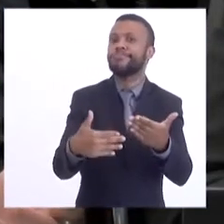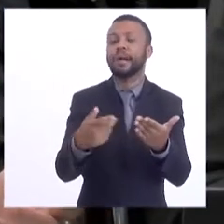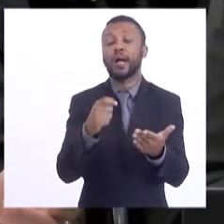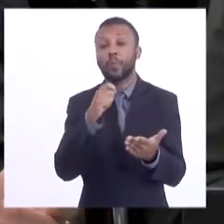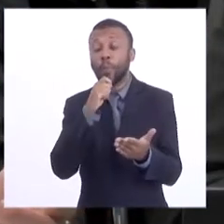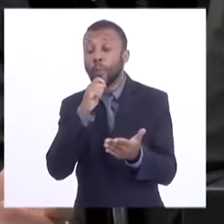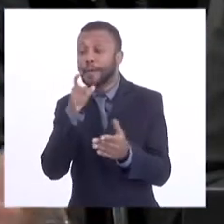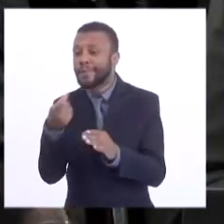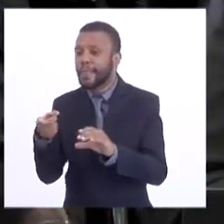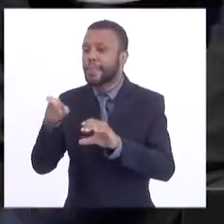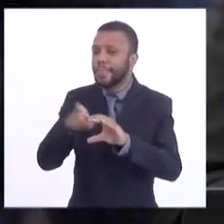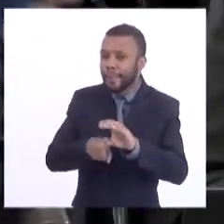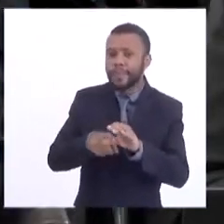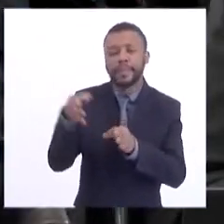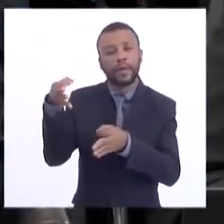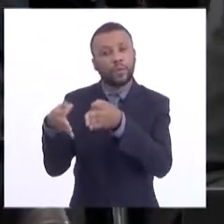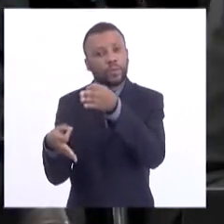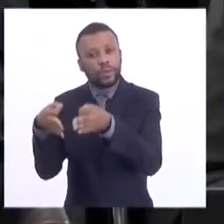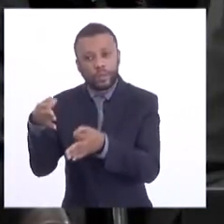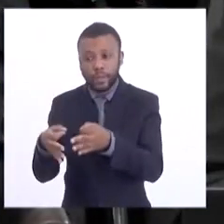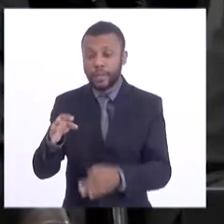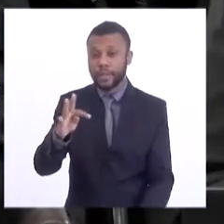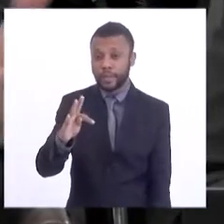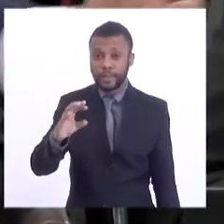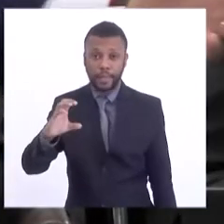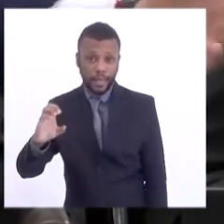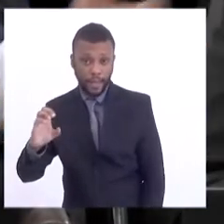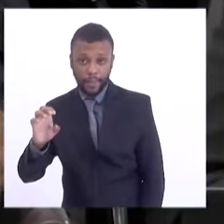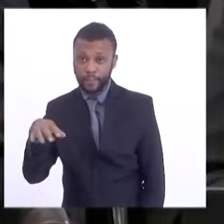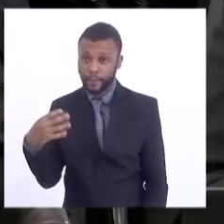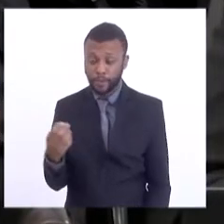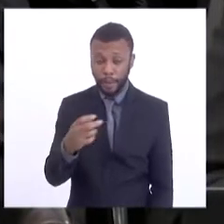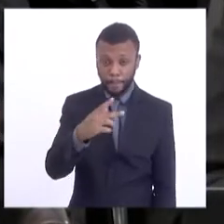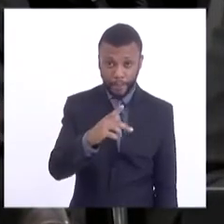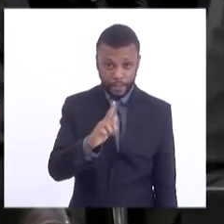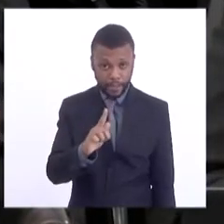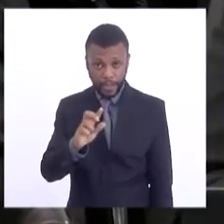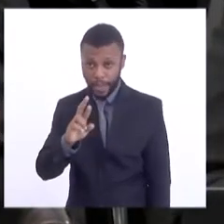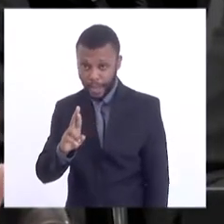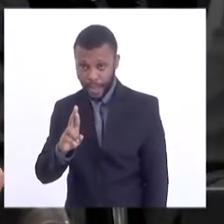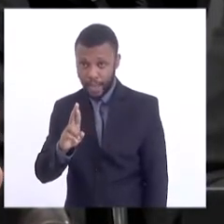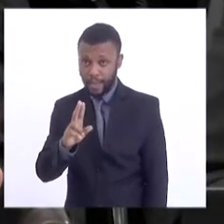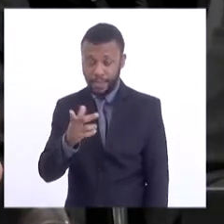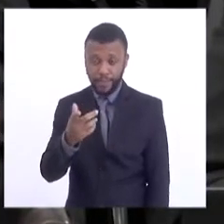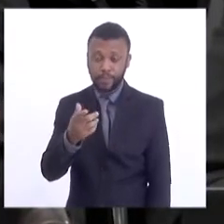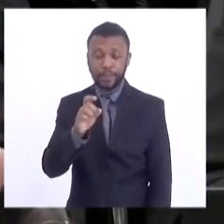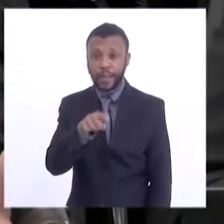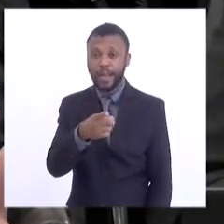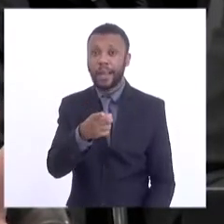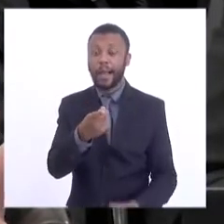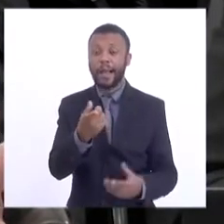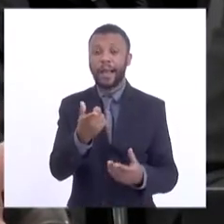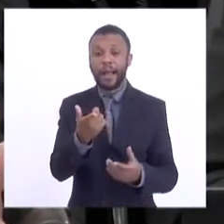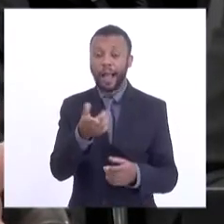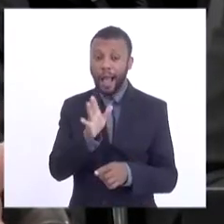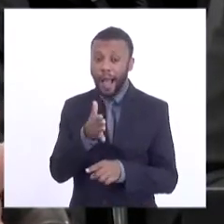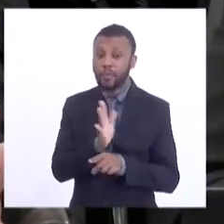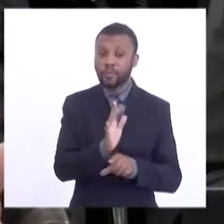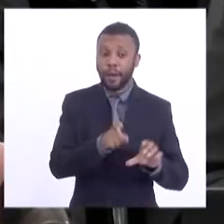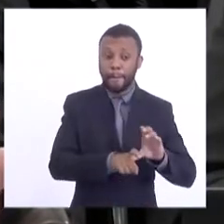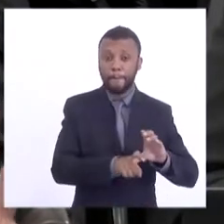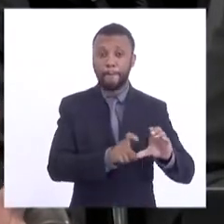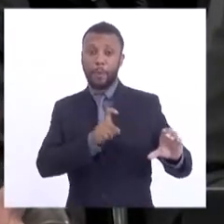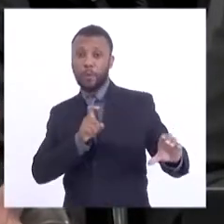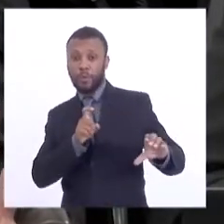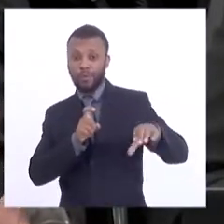procuradoria ela ela Procuradoria Geral ela disse atualizou muito mais